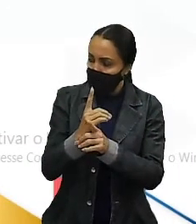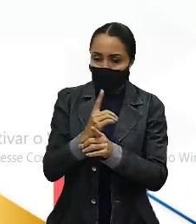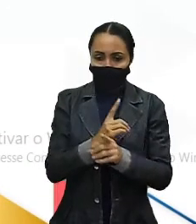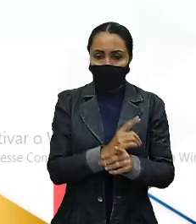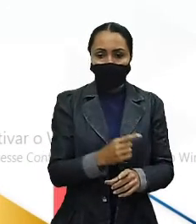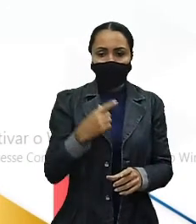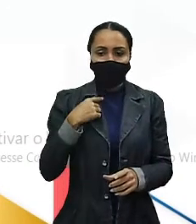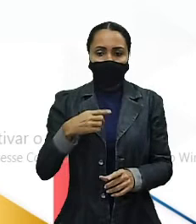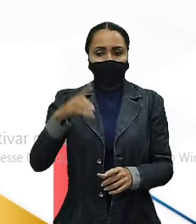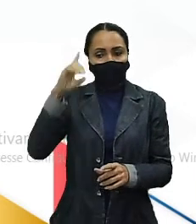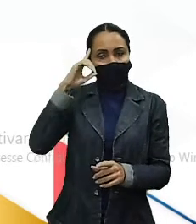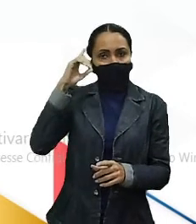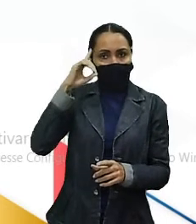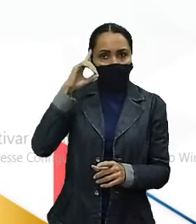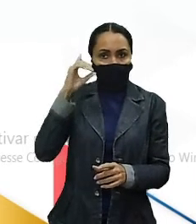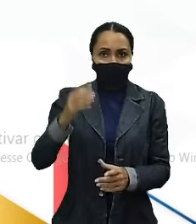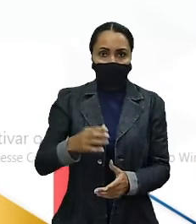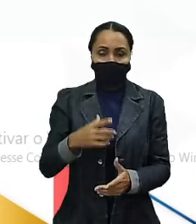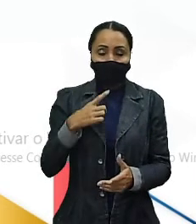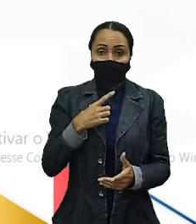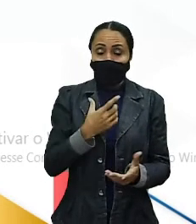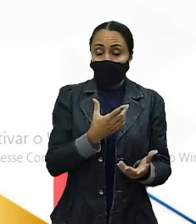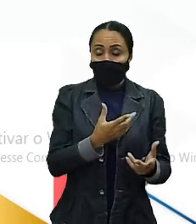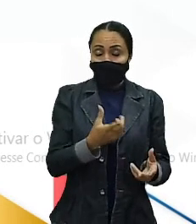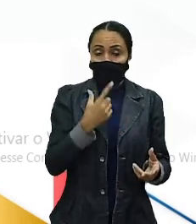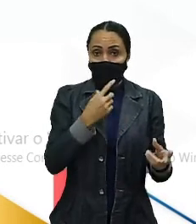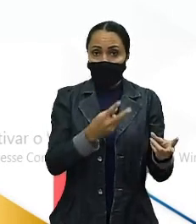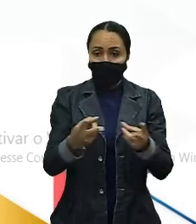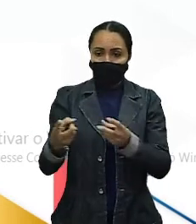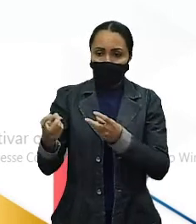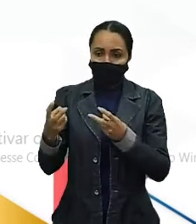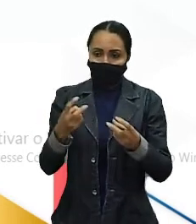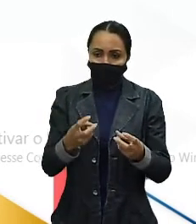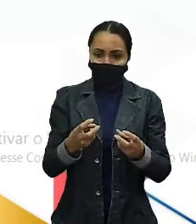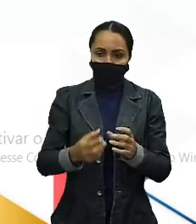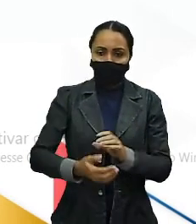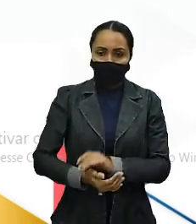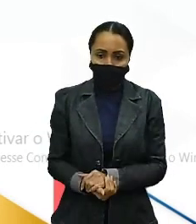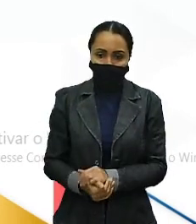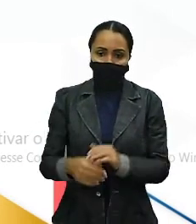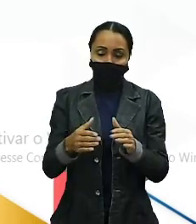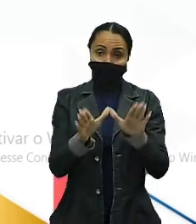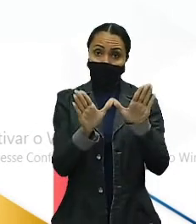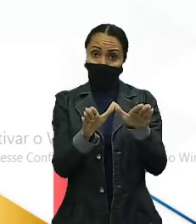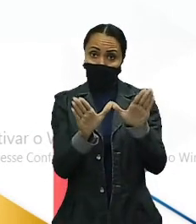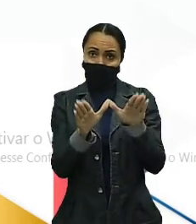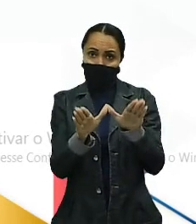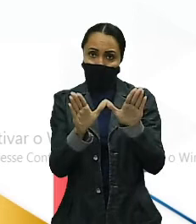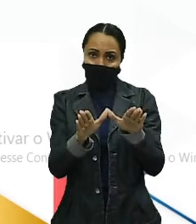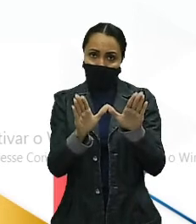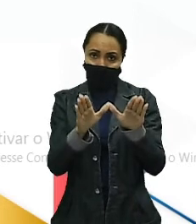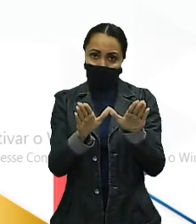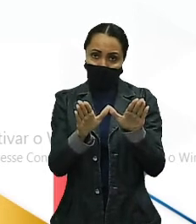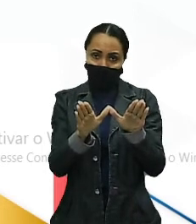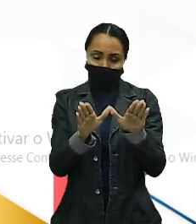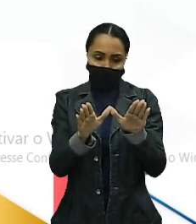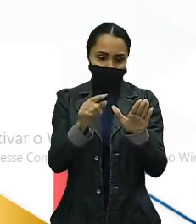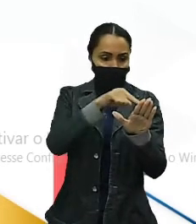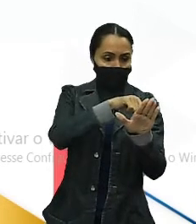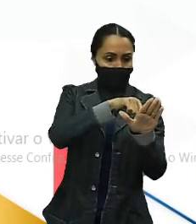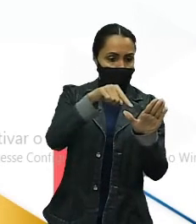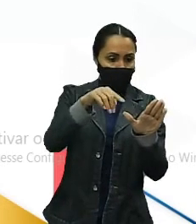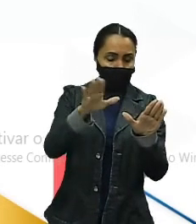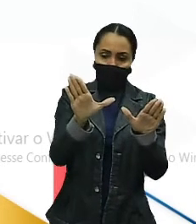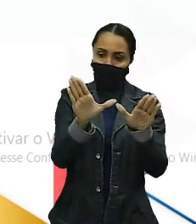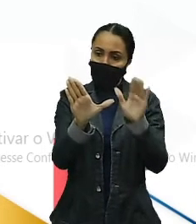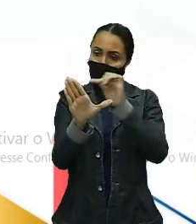nosso dia a dia e elas estão nas asas da borboleta, como a gente viu agora há pouco nos outros slides,